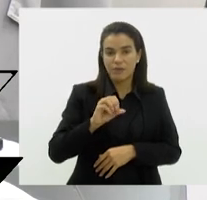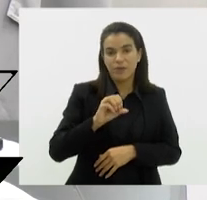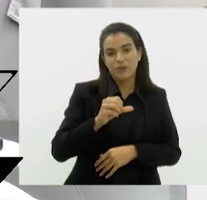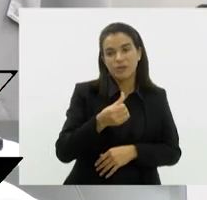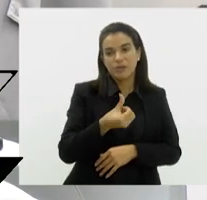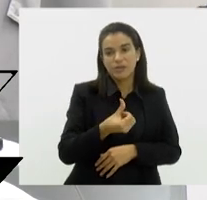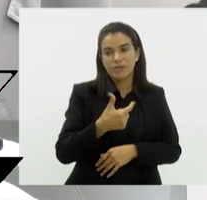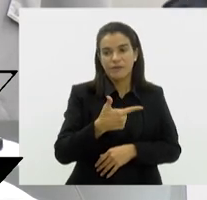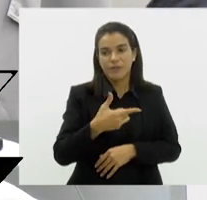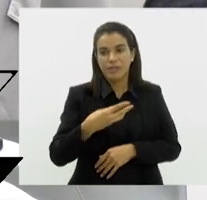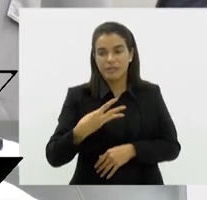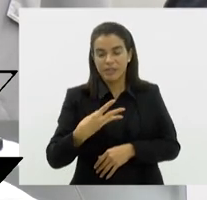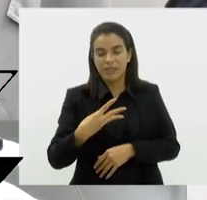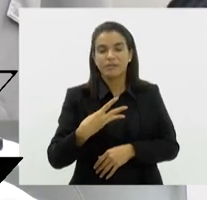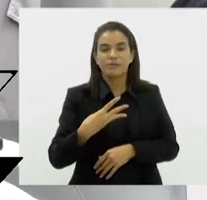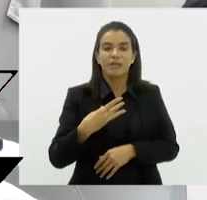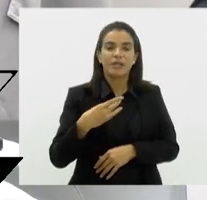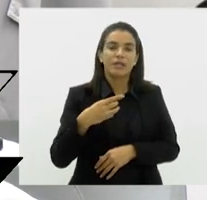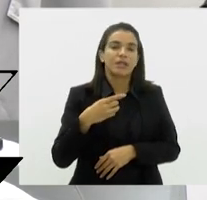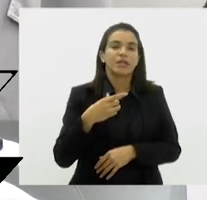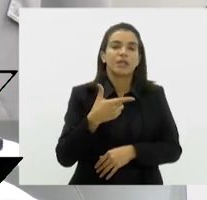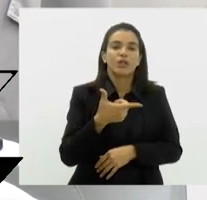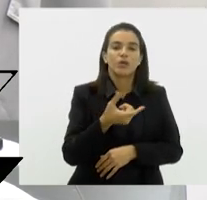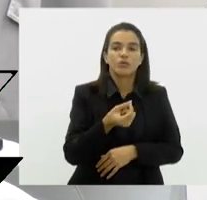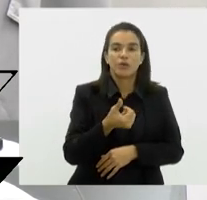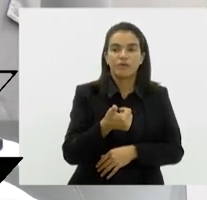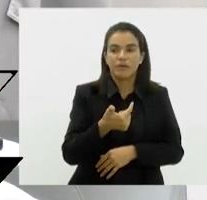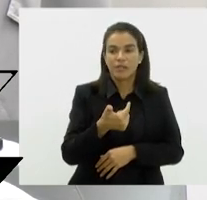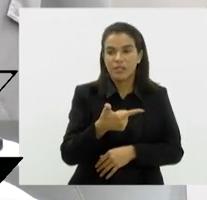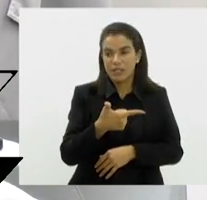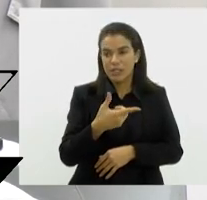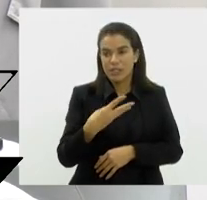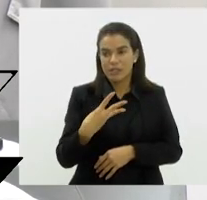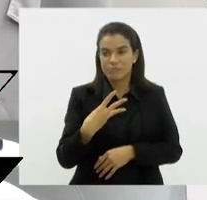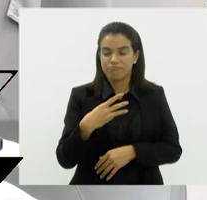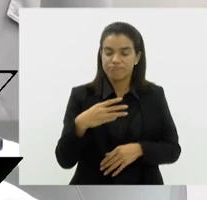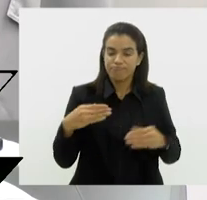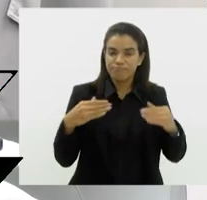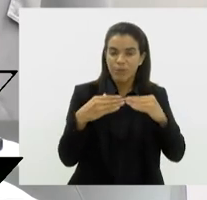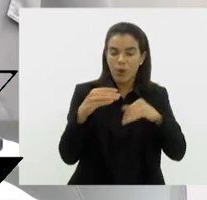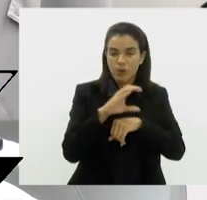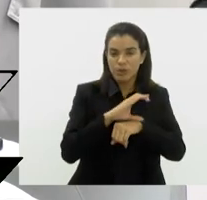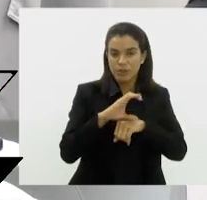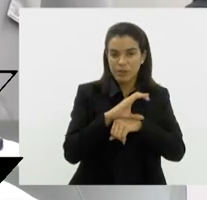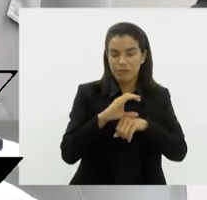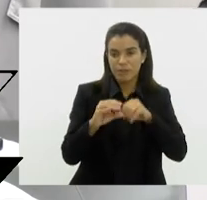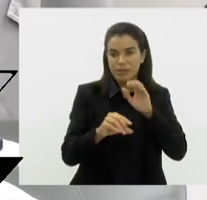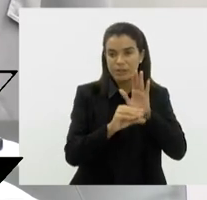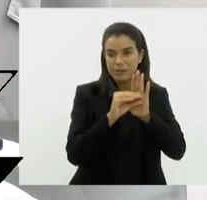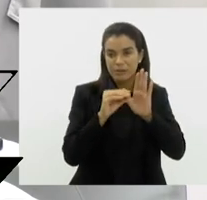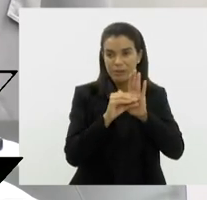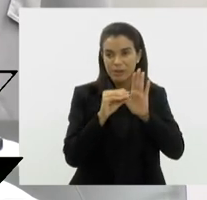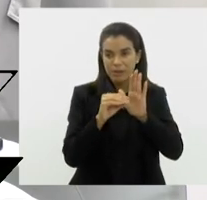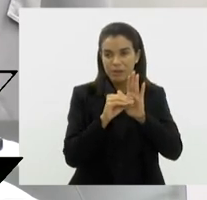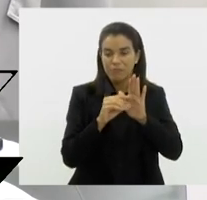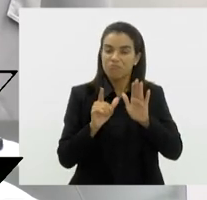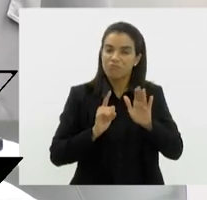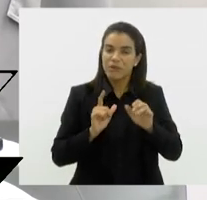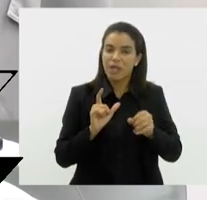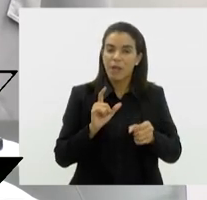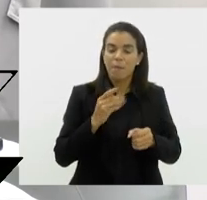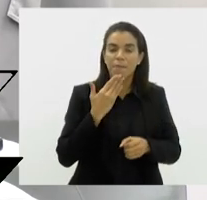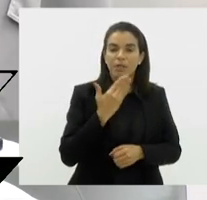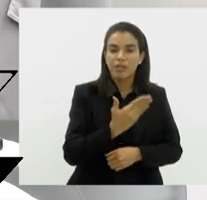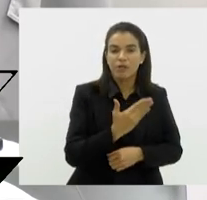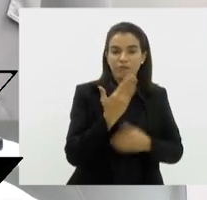10.826, de 22 de dezembro de 2003. O parecer é pela constitucionalidade com emendas, no entanto, há um retorno de pedido de